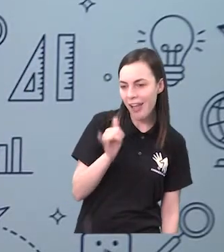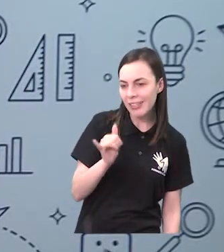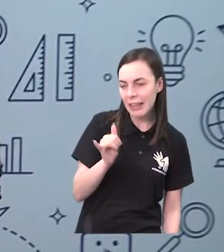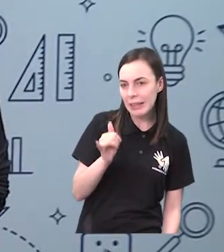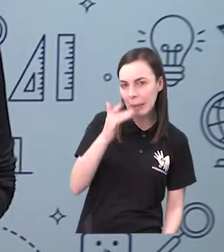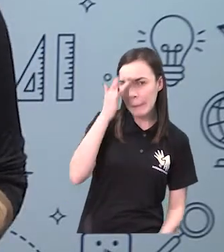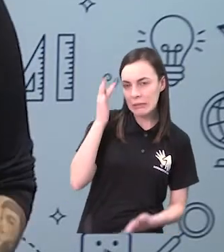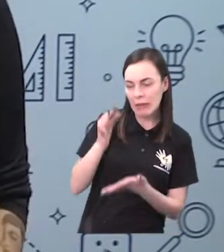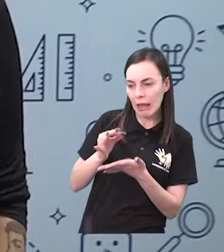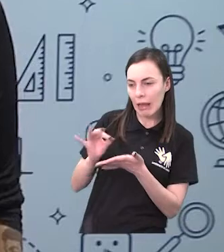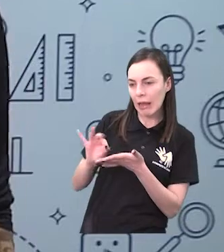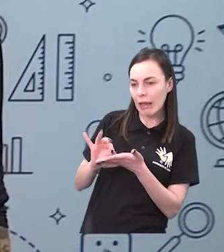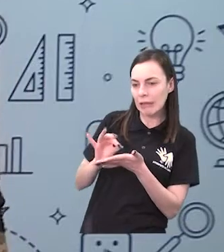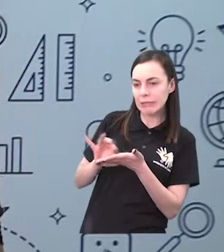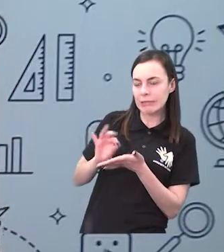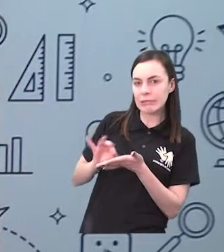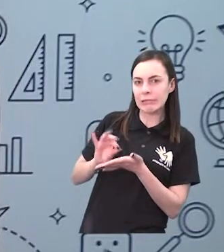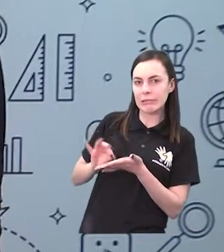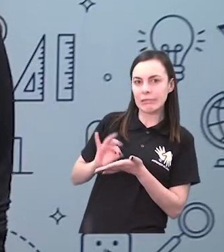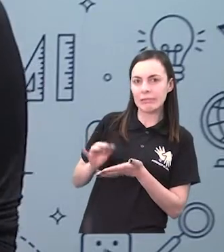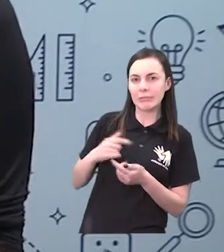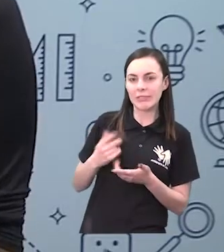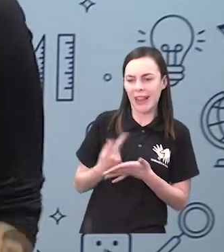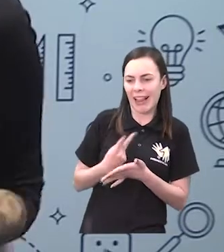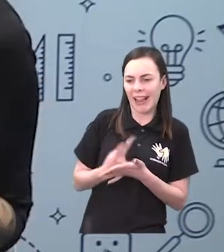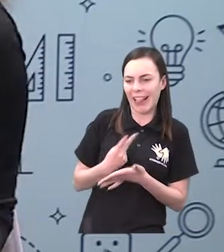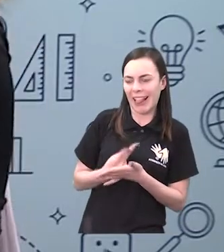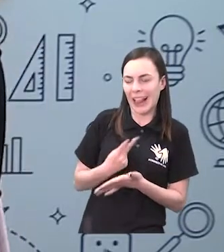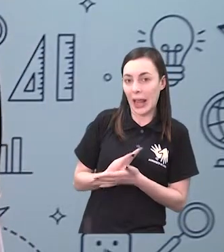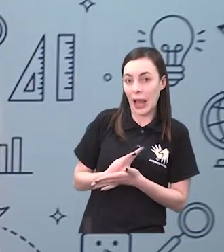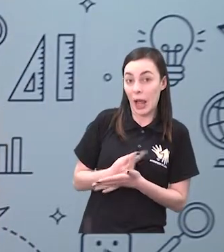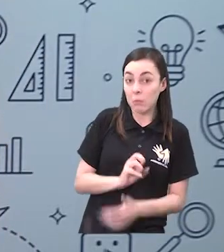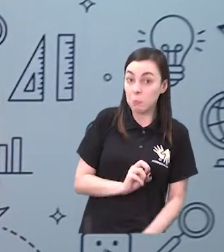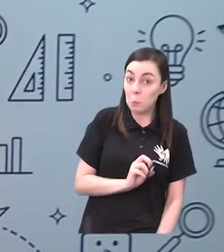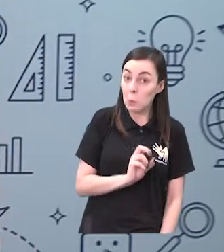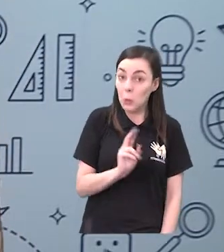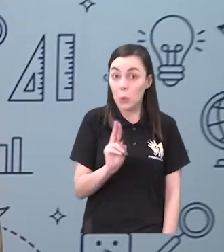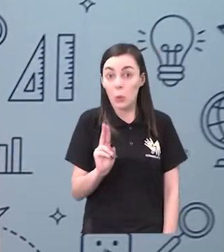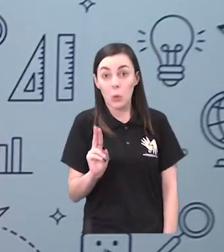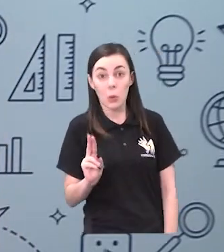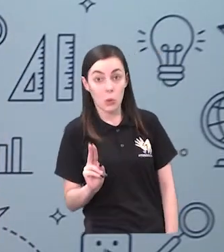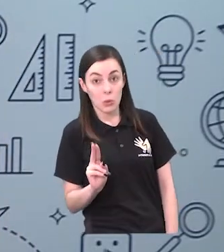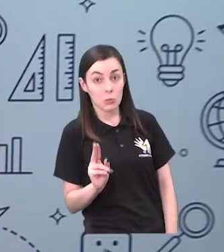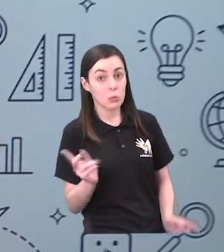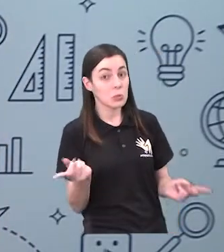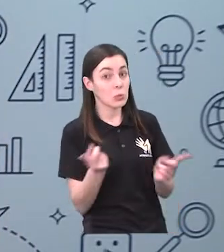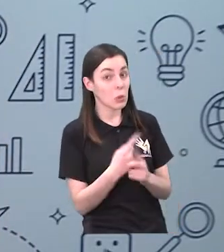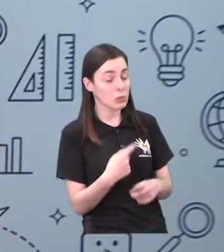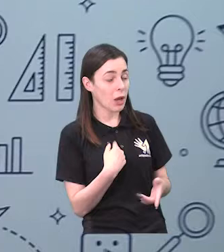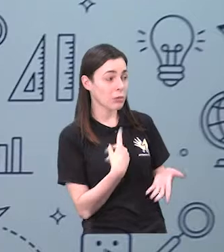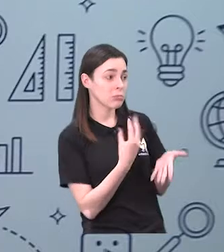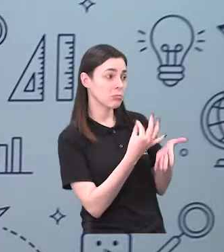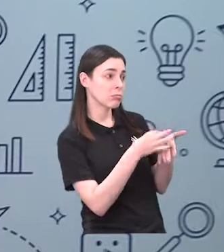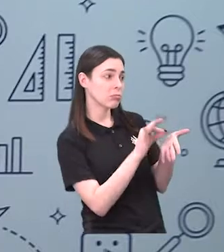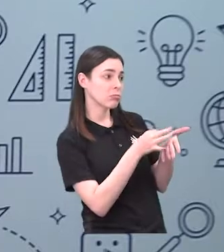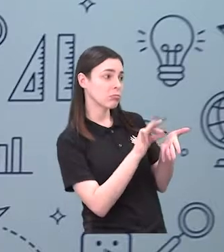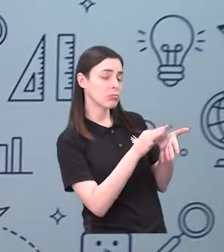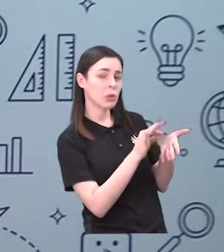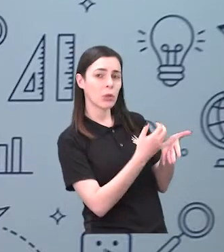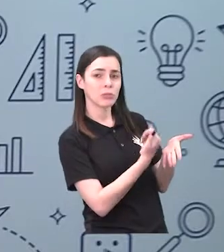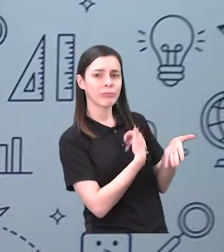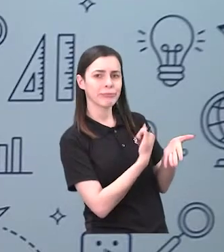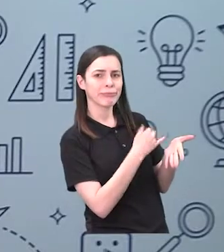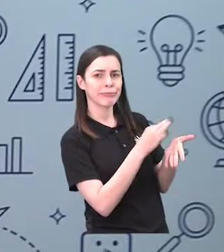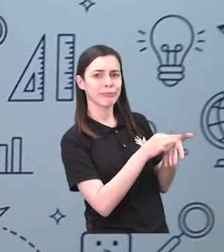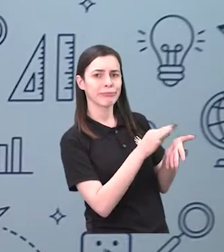algumas histórias e ser corrigido o tempo inteiro porque estava errando ou você pode ter também corrigido outra